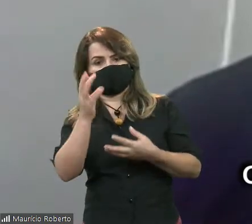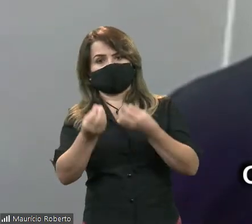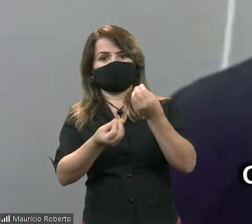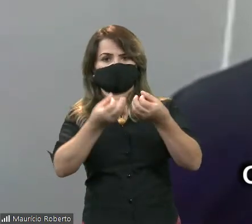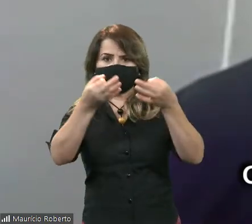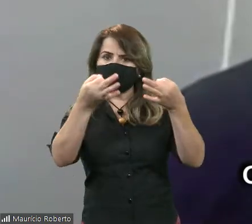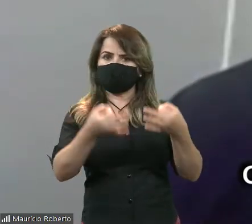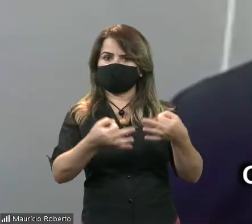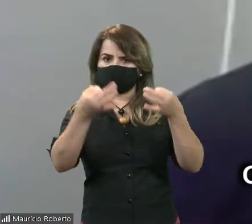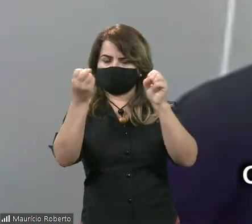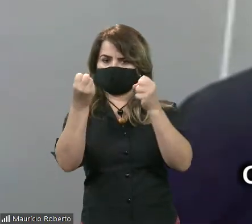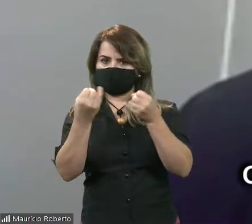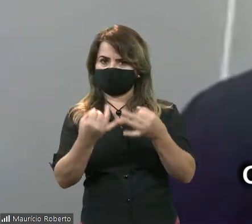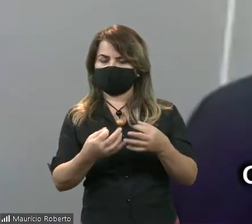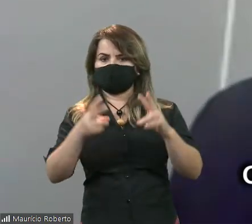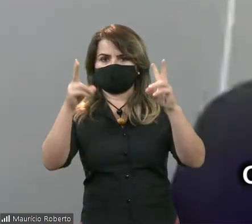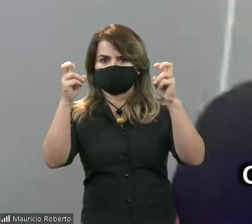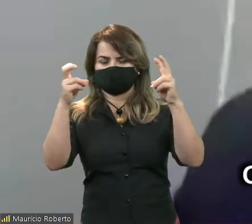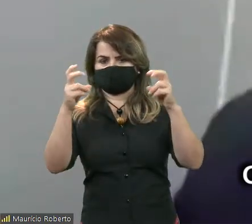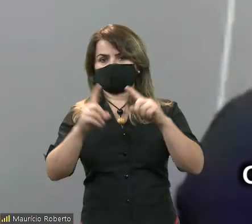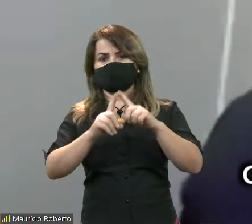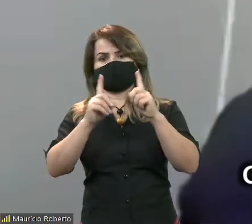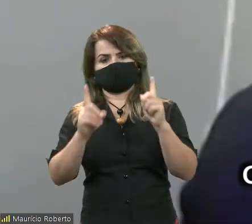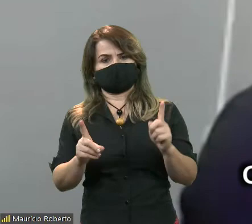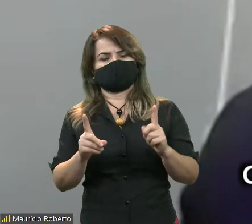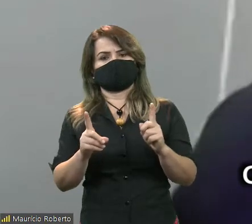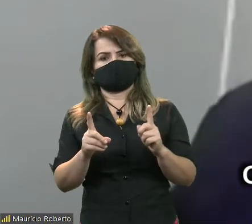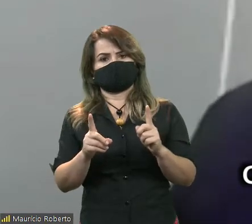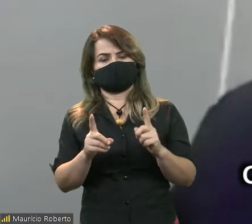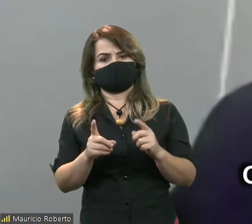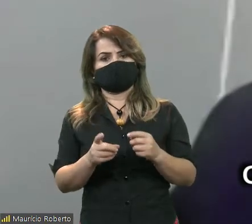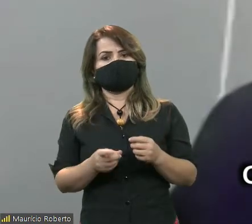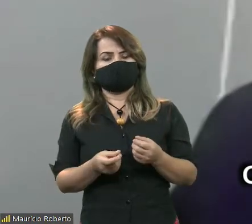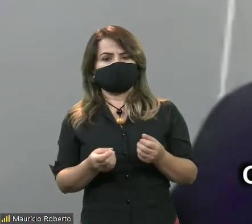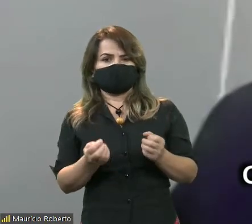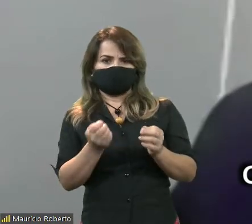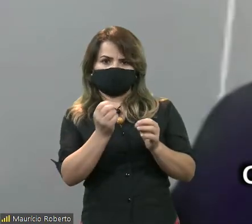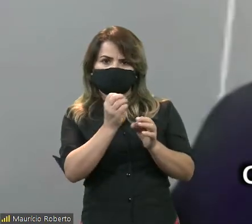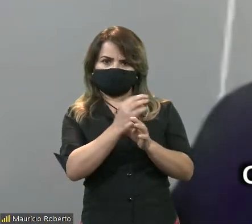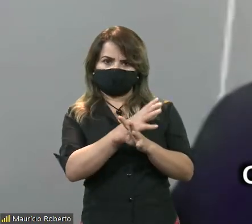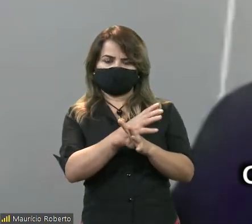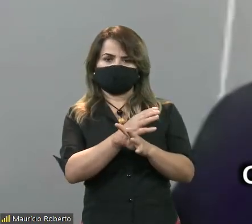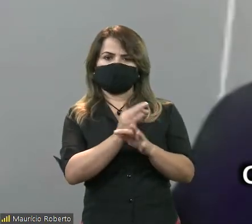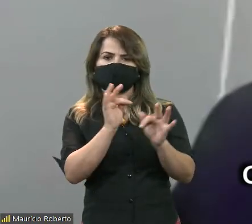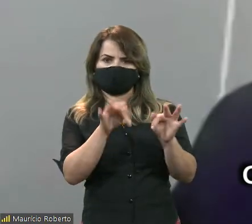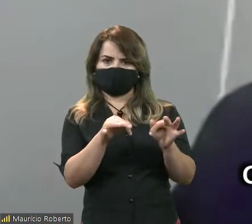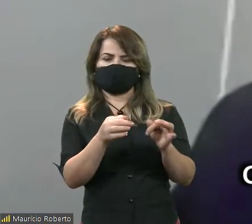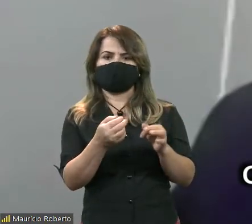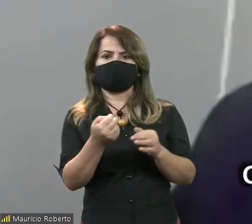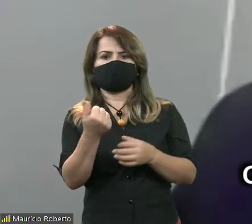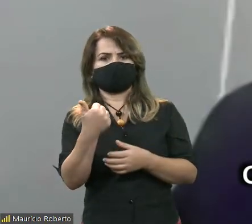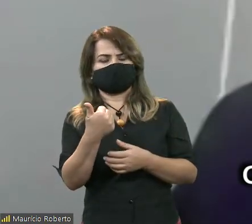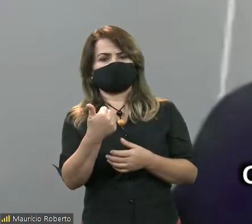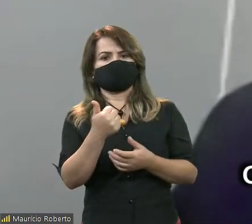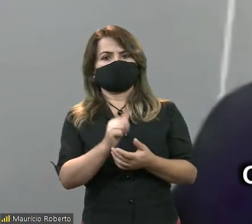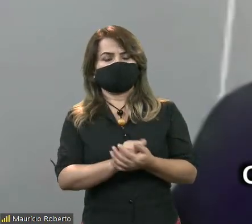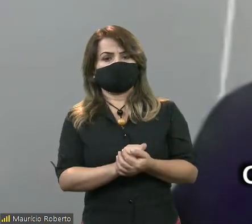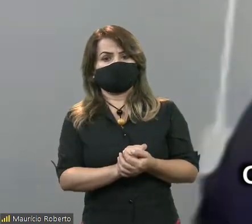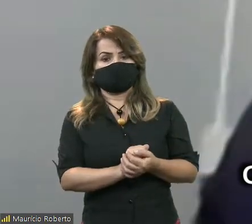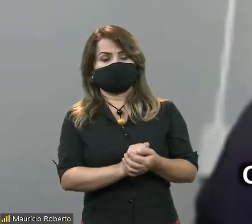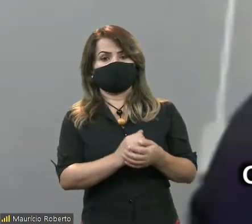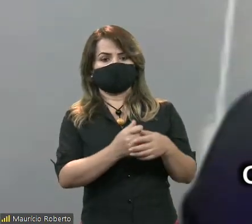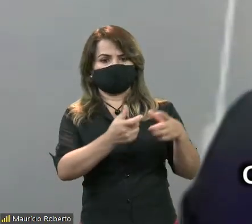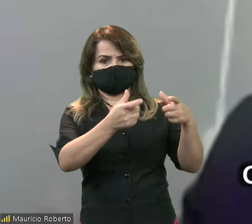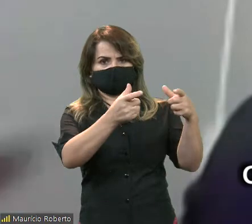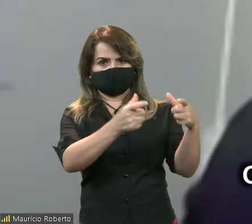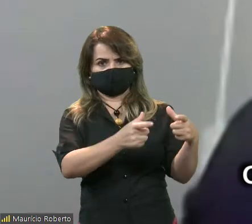mais a esse respeito. Mas eu tenho para mim, para finalizar, presidente, que cada